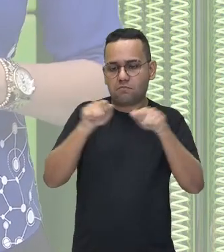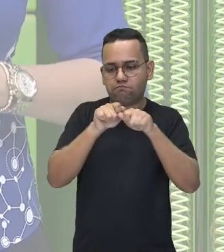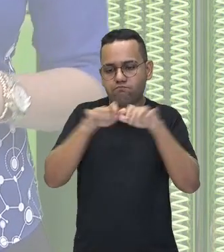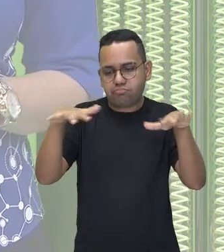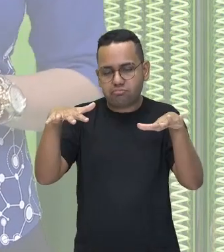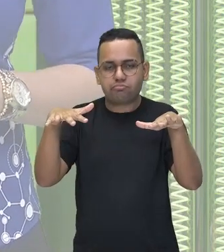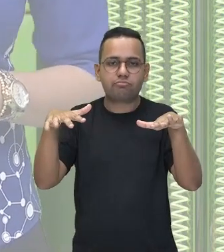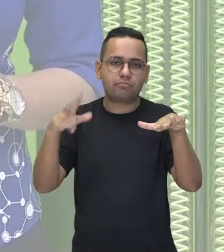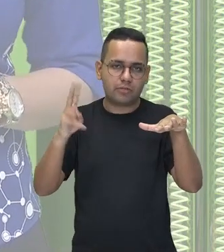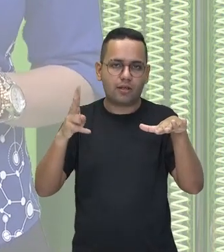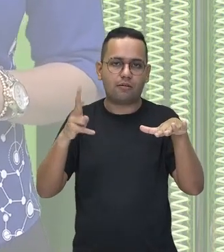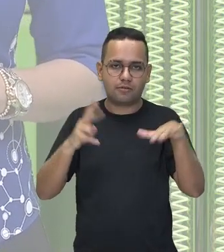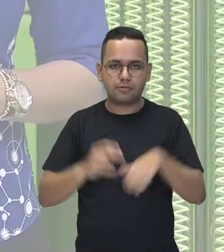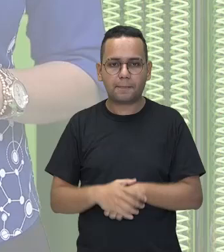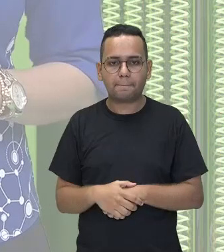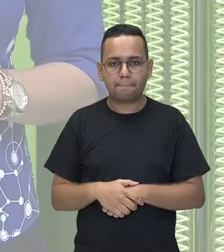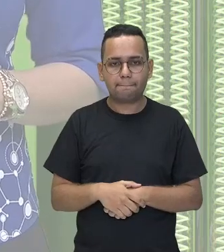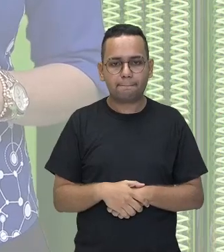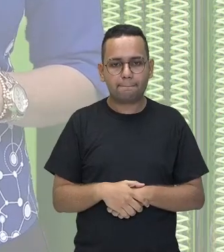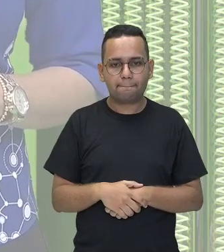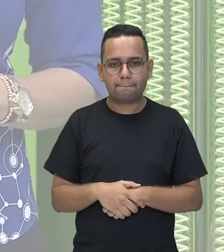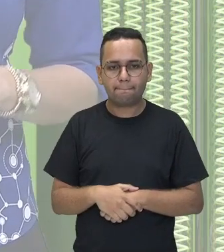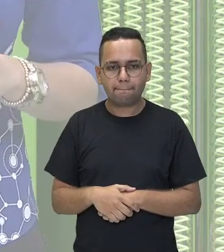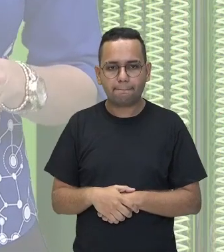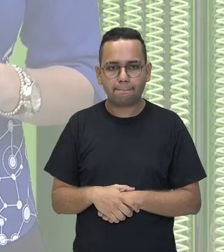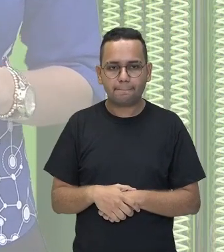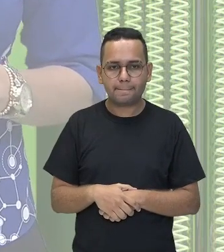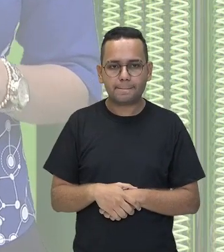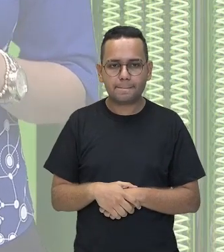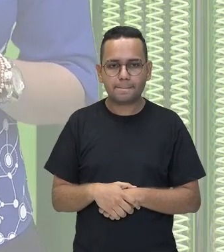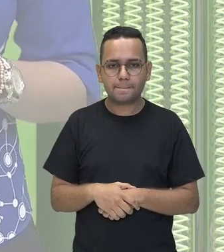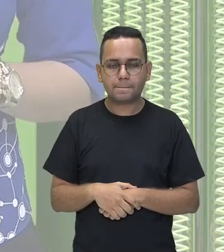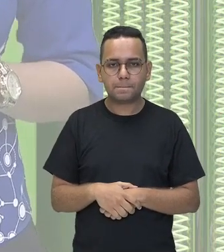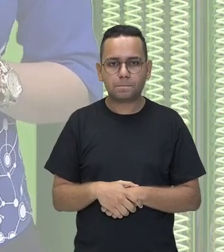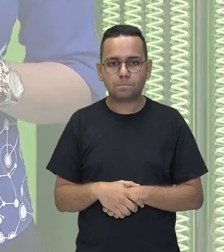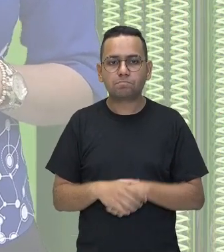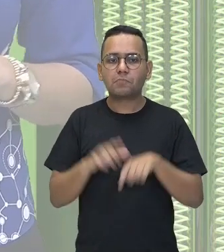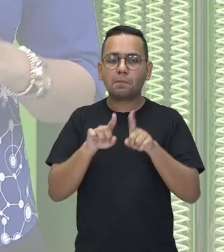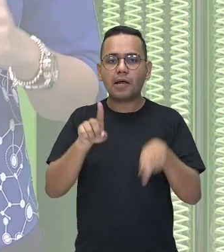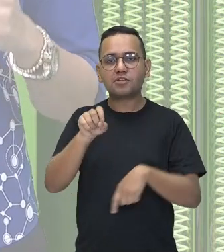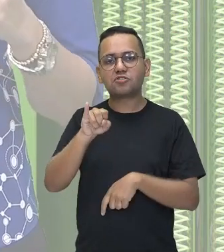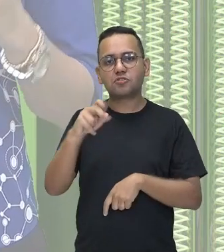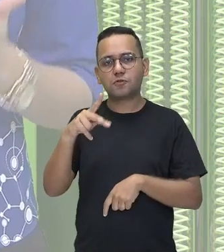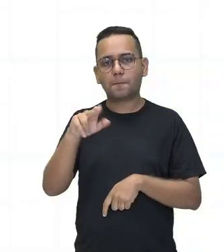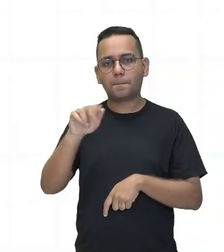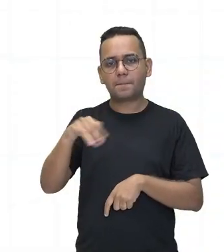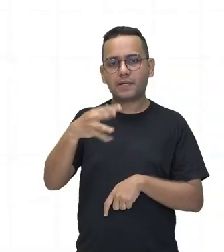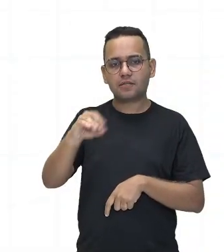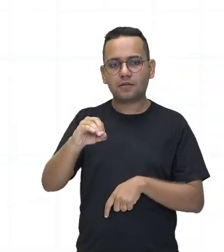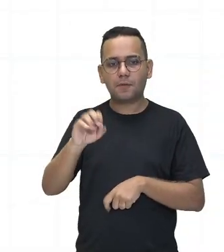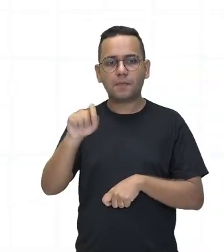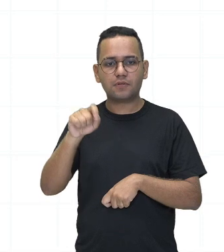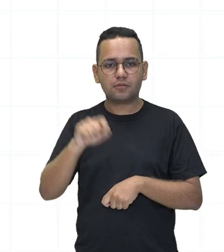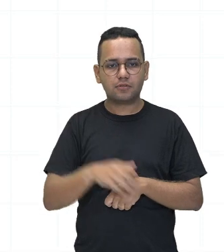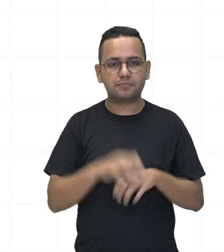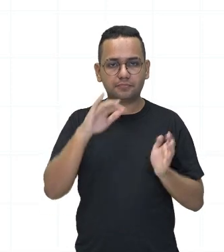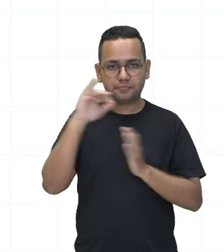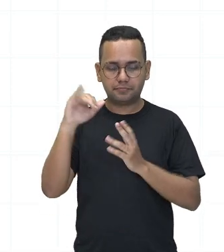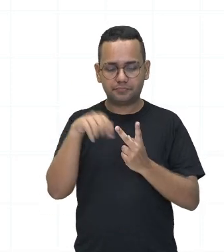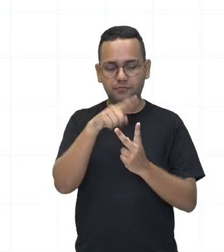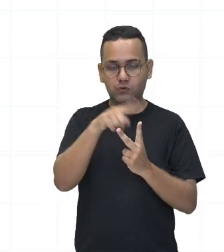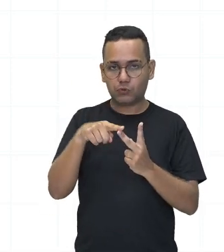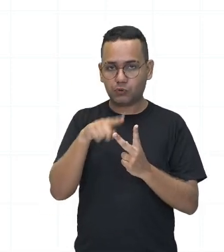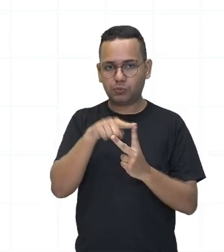desses frutos e sementes. E nós podemos dizer que essa dispersão ela pode ser feita de maneira artificial